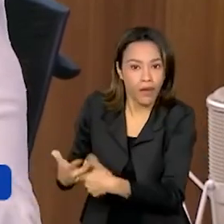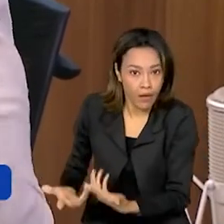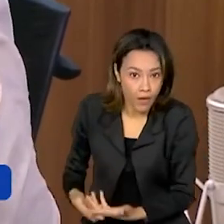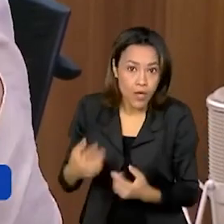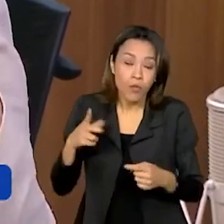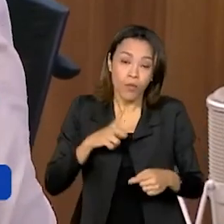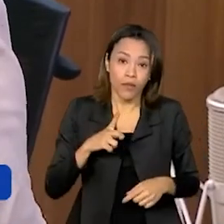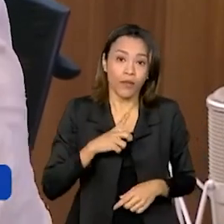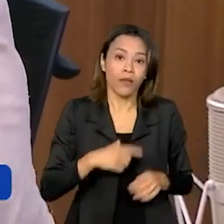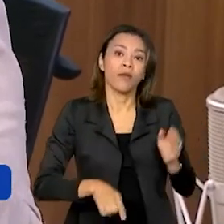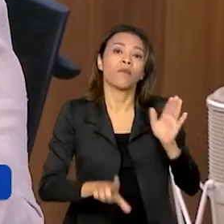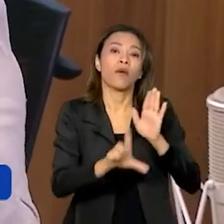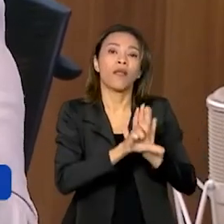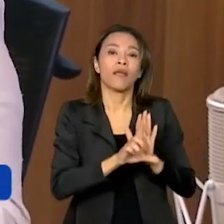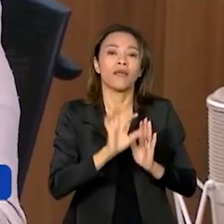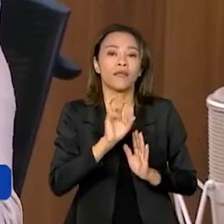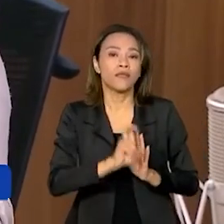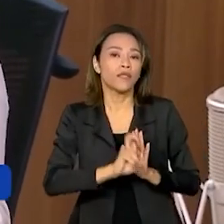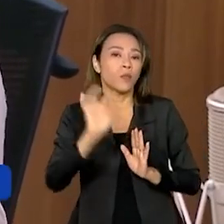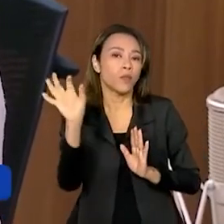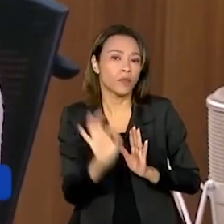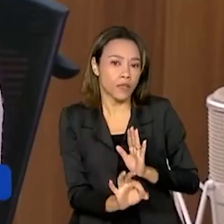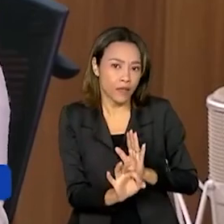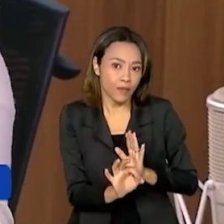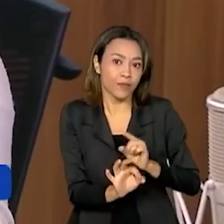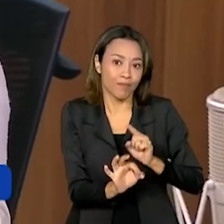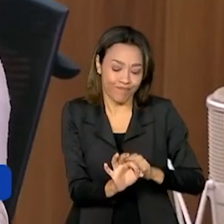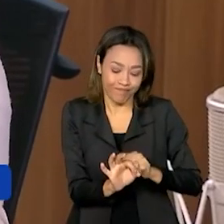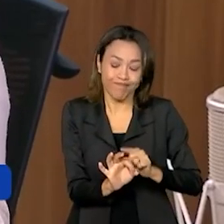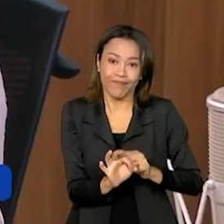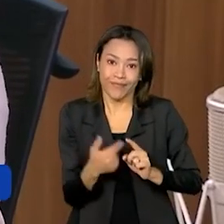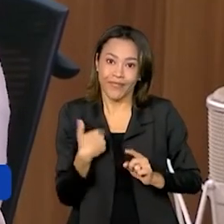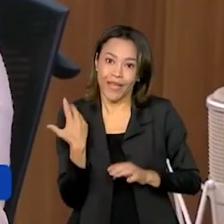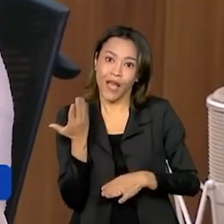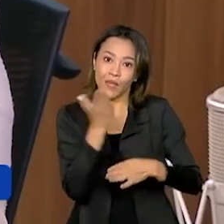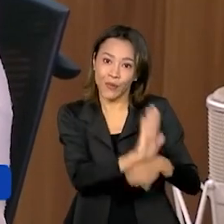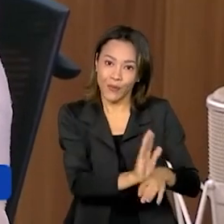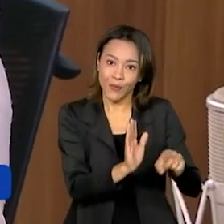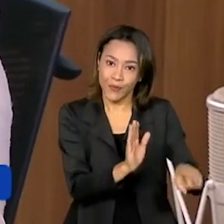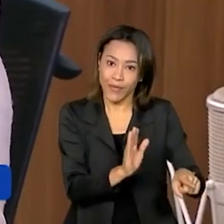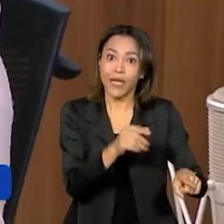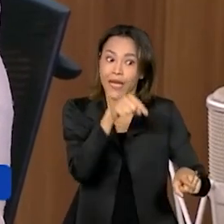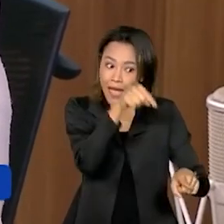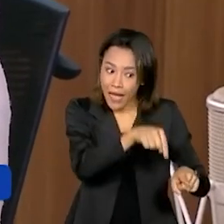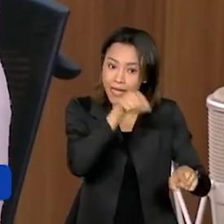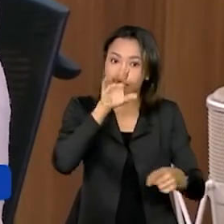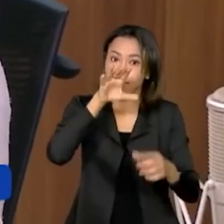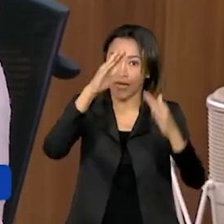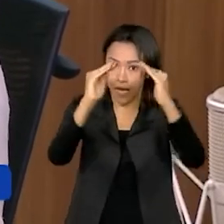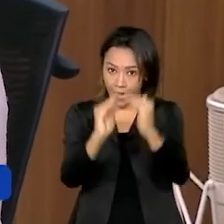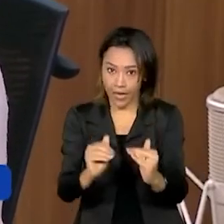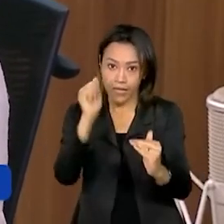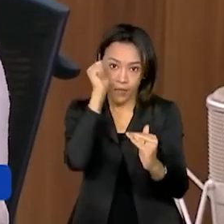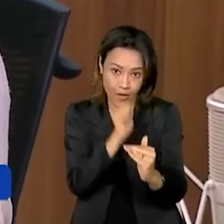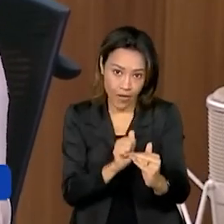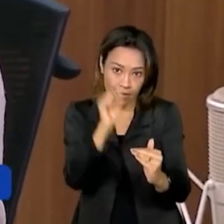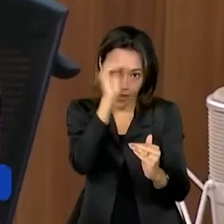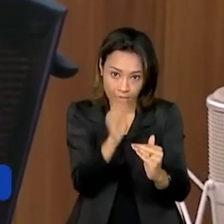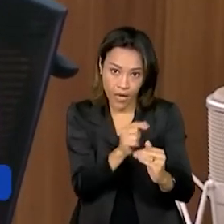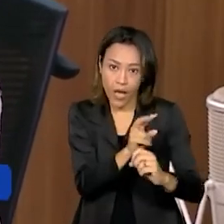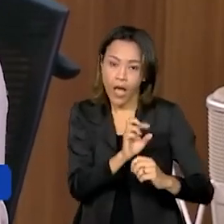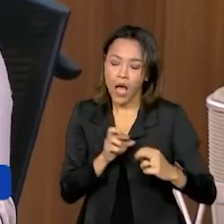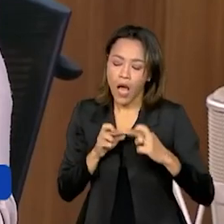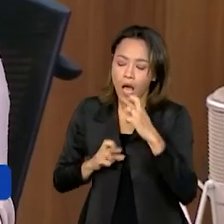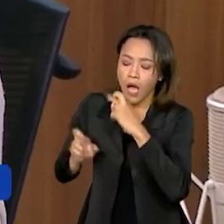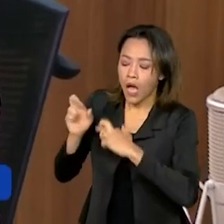Cine, né, que a gente fez o ano passado, a Casa da Mulher Brasileira acompanha e monitora isso. Então, dos 5% vai